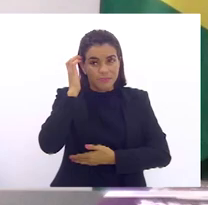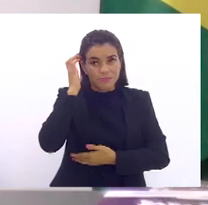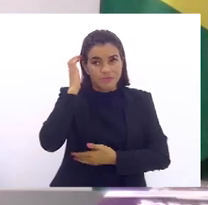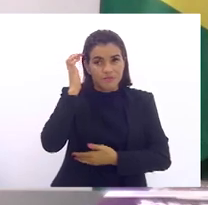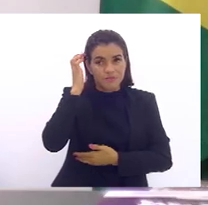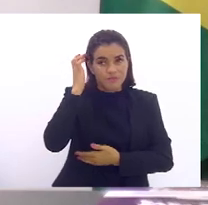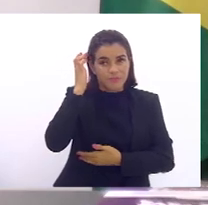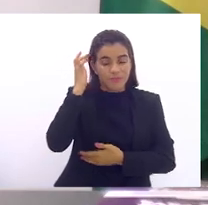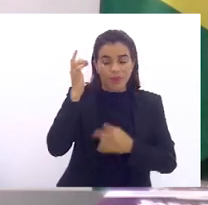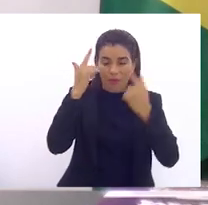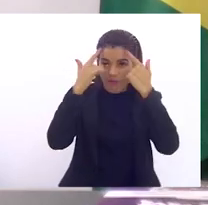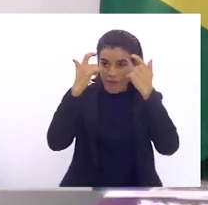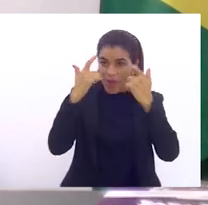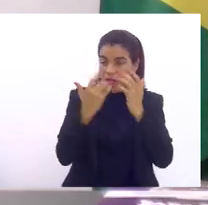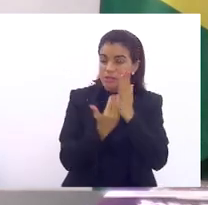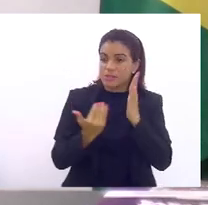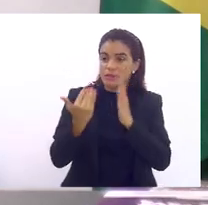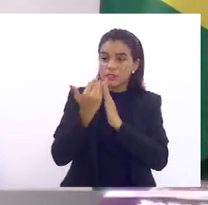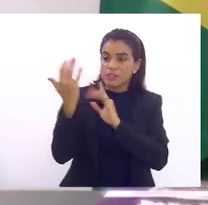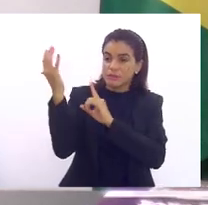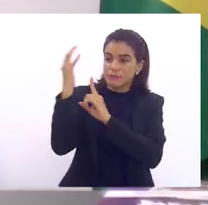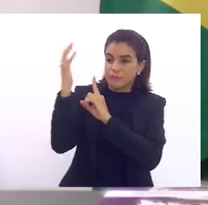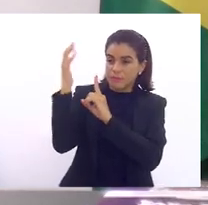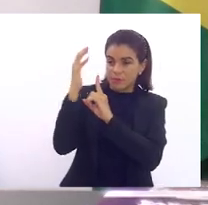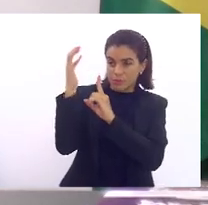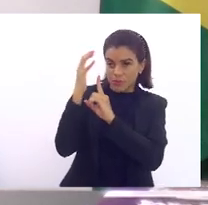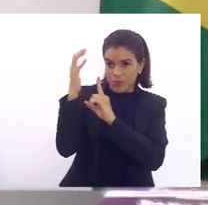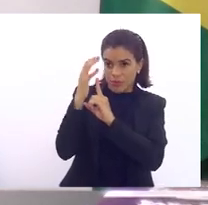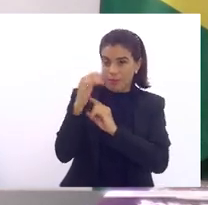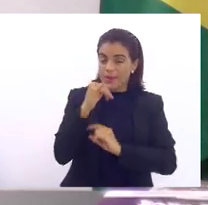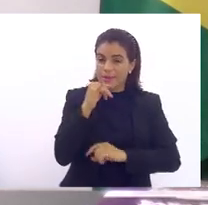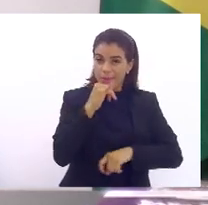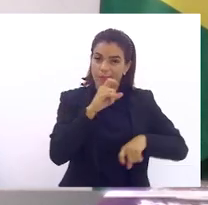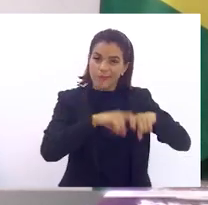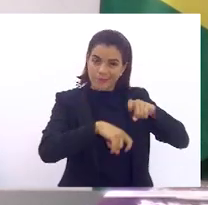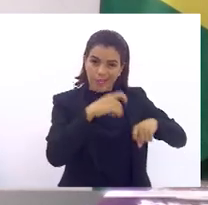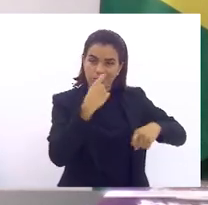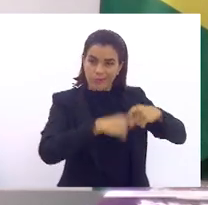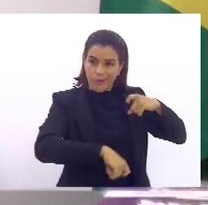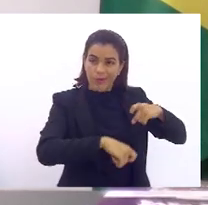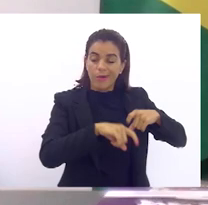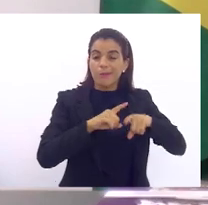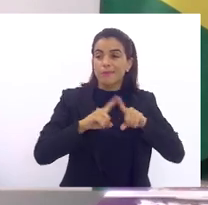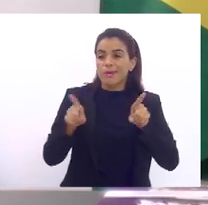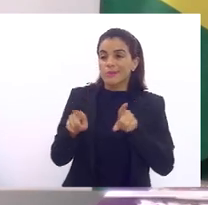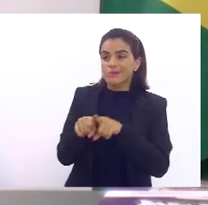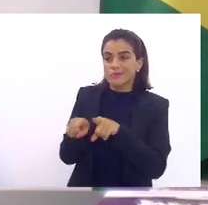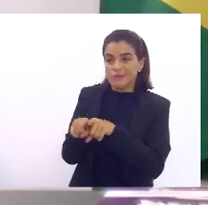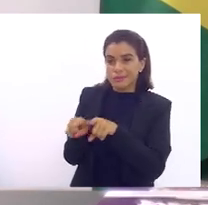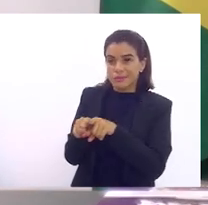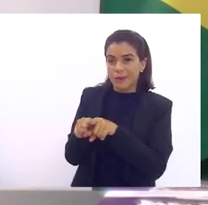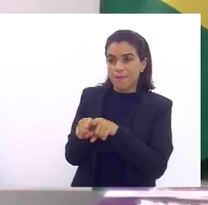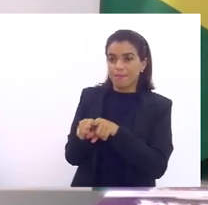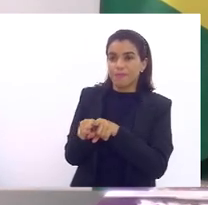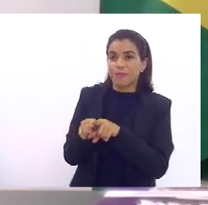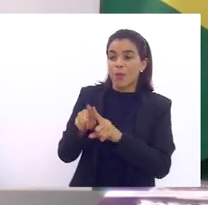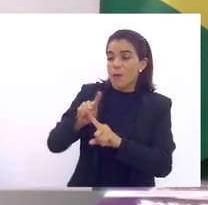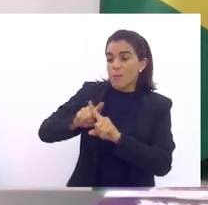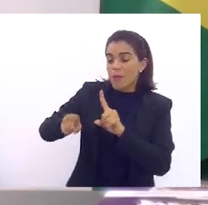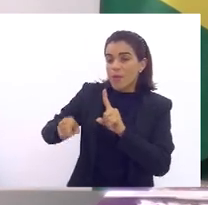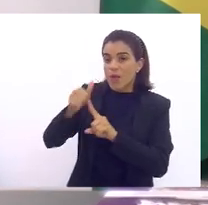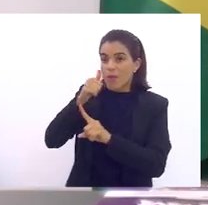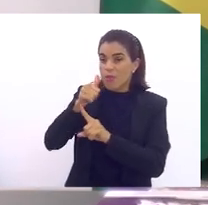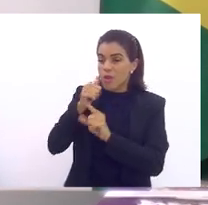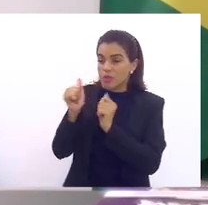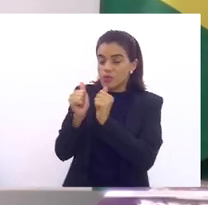violência extrema é violência psicológica não só a violência sexual por exemplo que nós vimos mas eh o por exemplo Proibir a mulher de estar